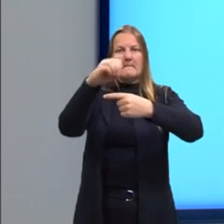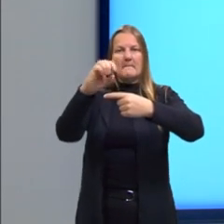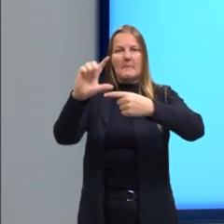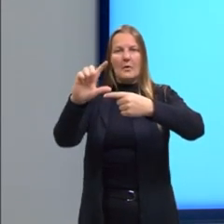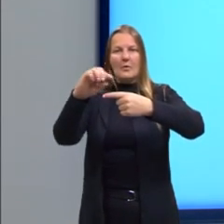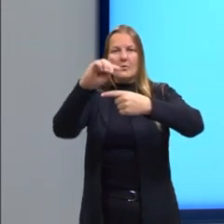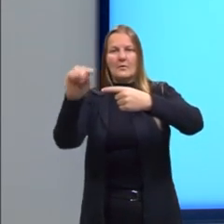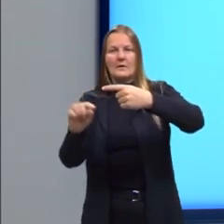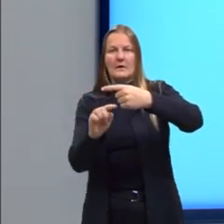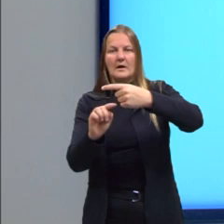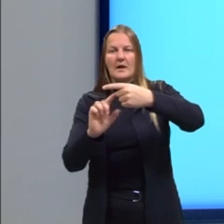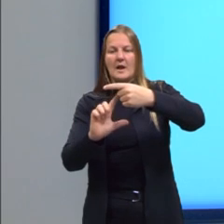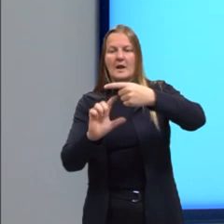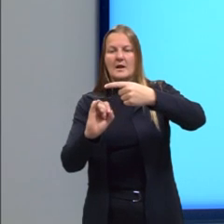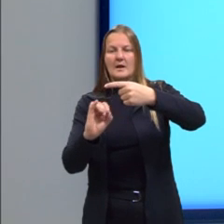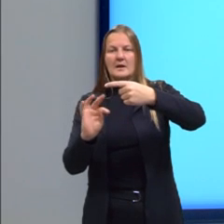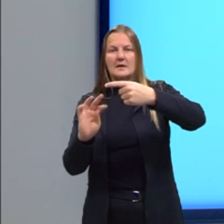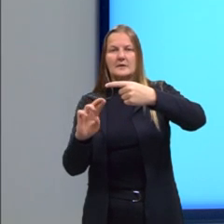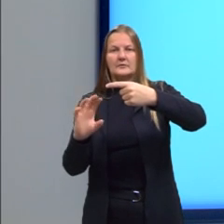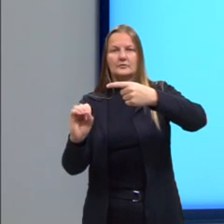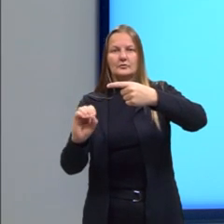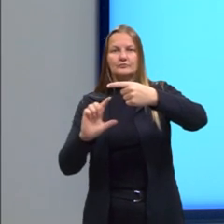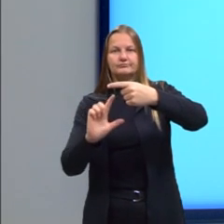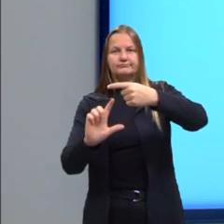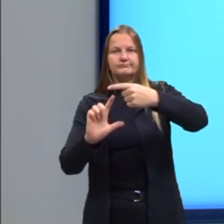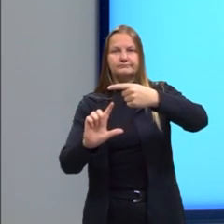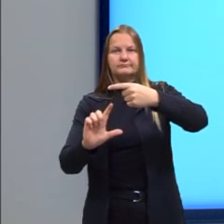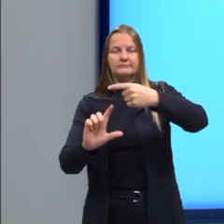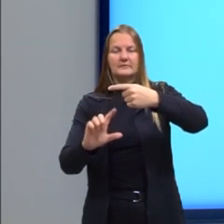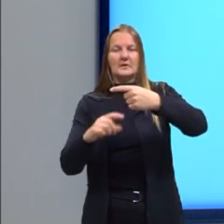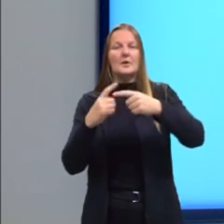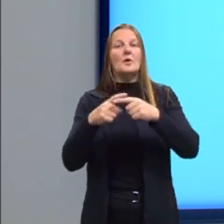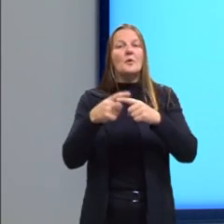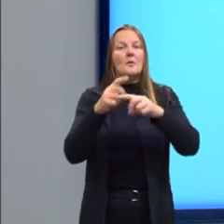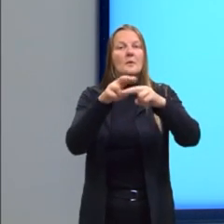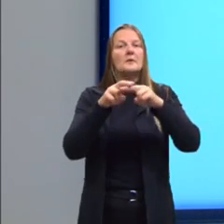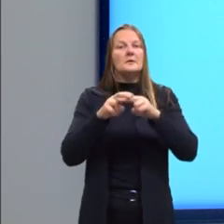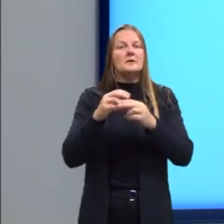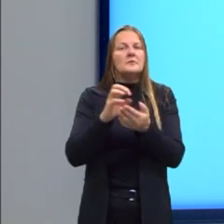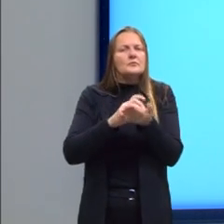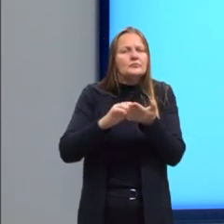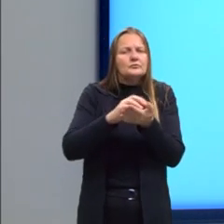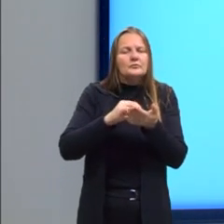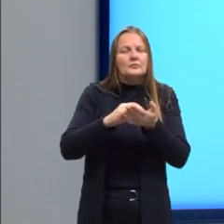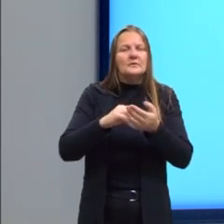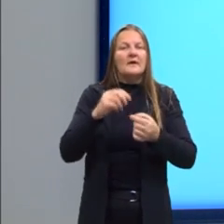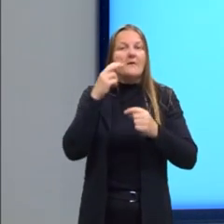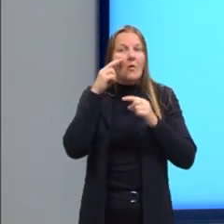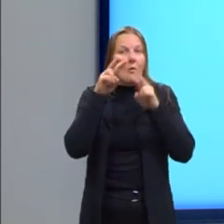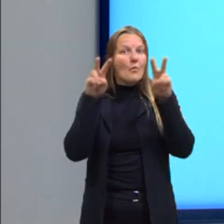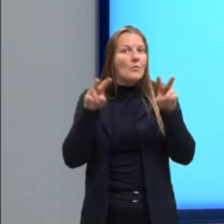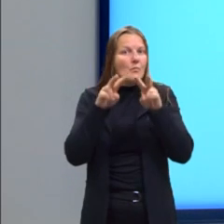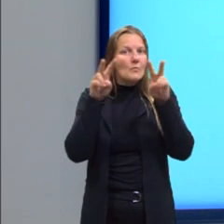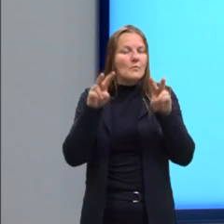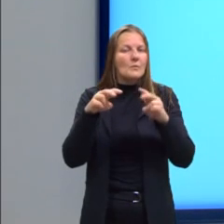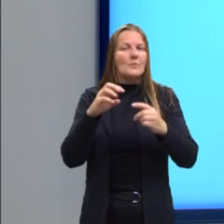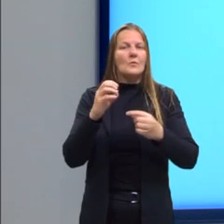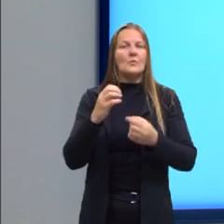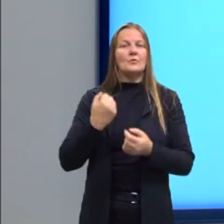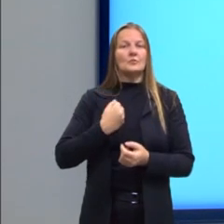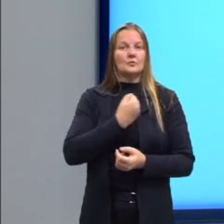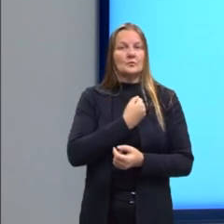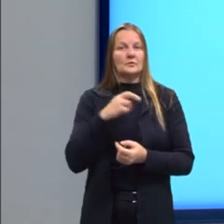né é uma concentração molar tão importante quando for calcular ver se todos os valores estão em mol por litro